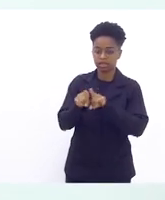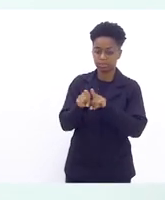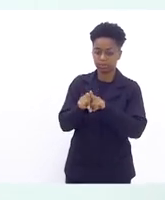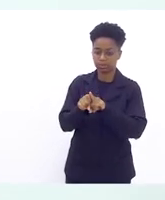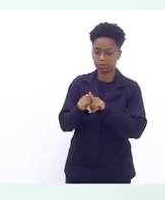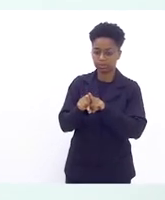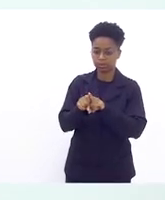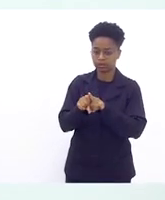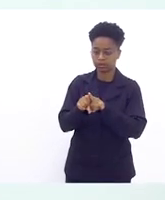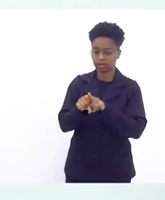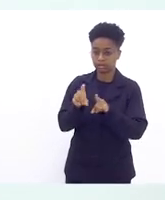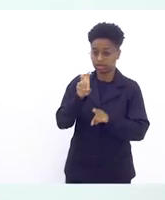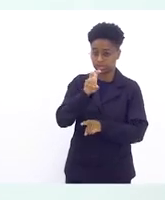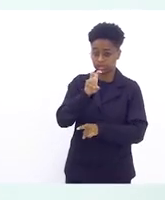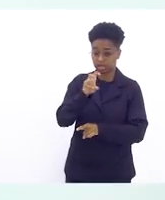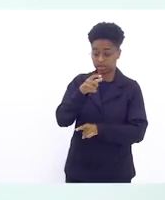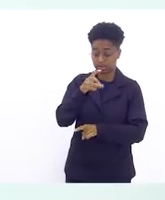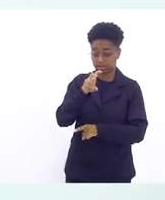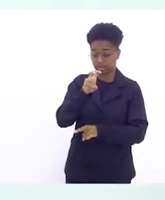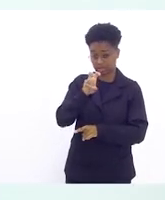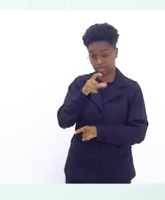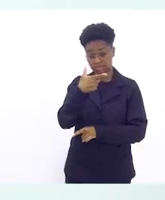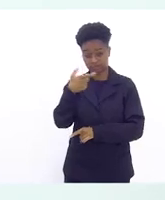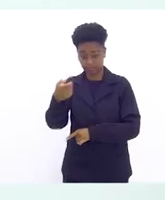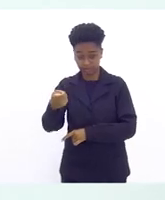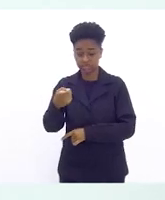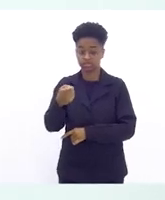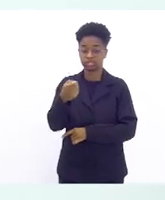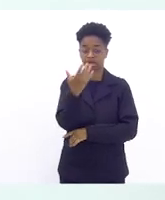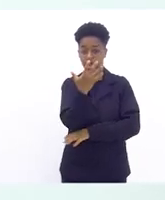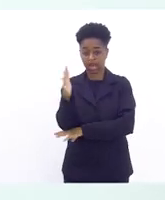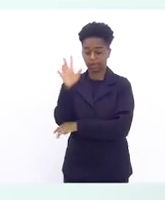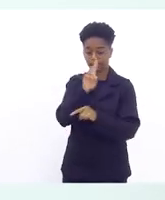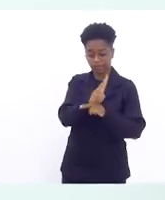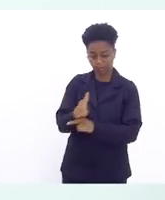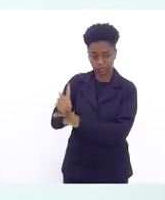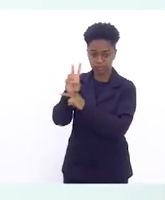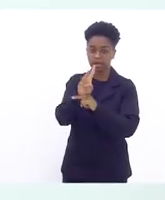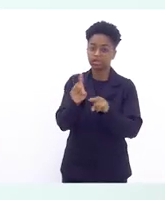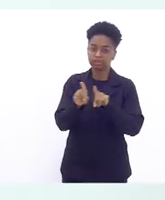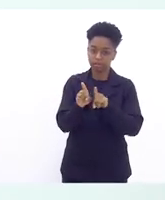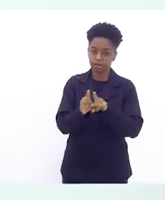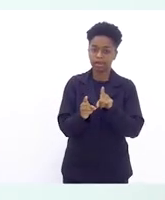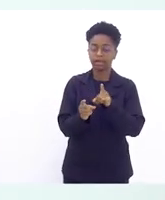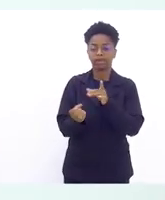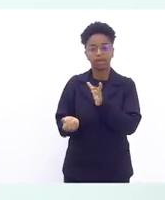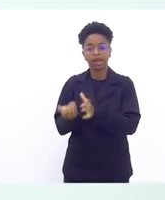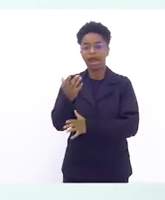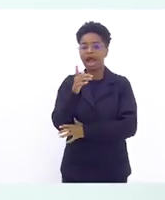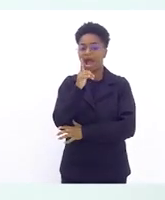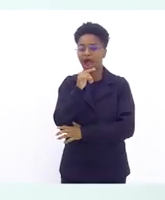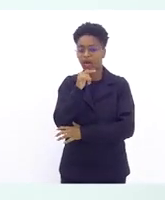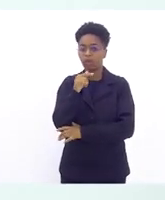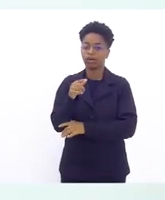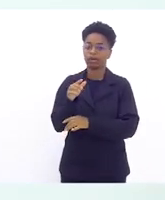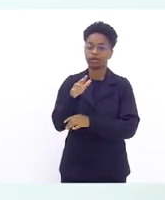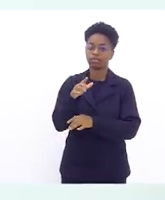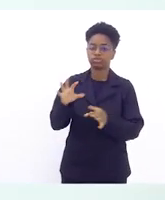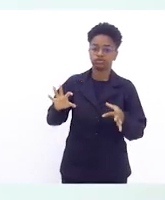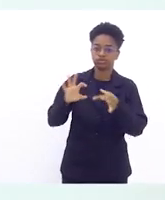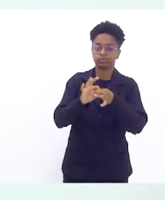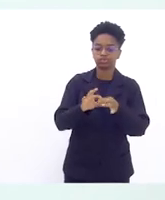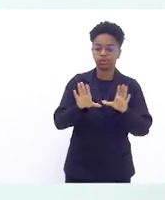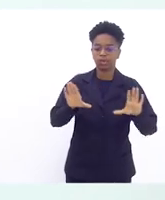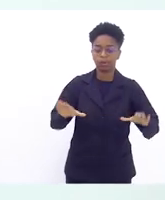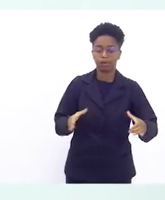Floresta em pé e é uma cidade produtora de água é uma cidade que contribui parte com a bacia da Guanabara e